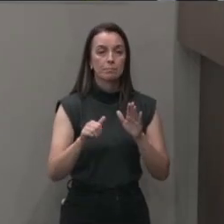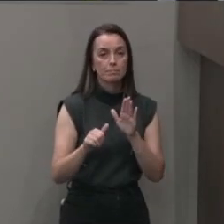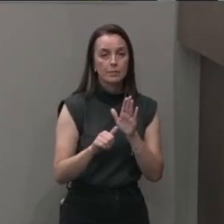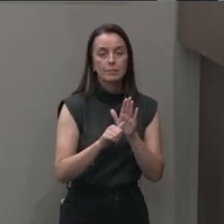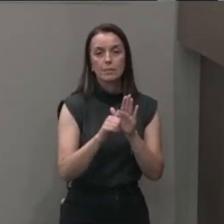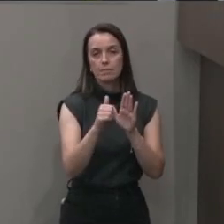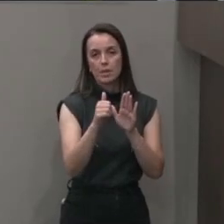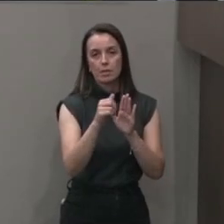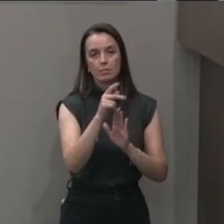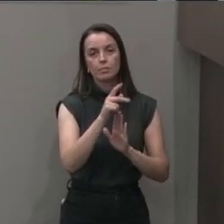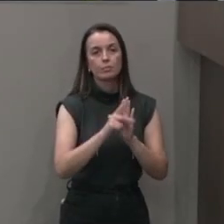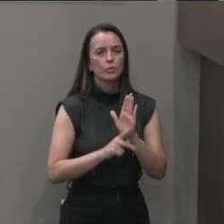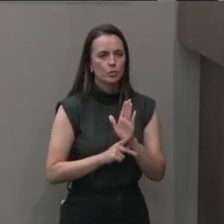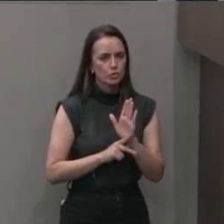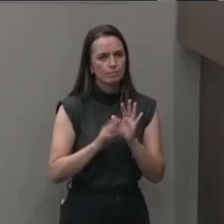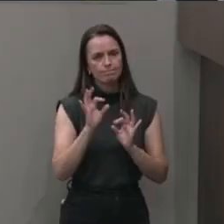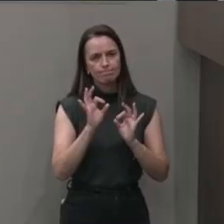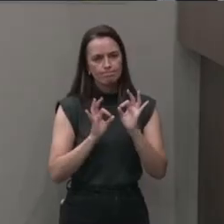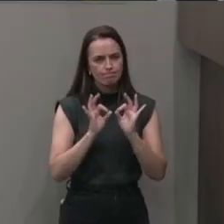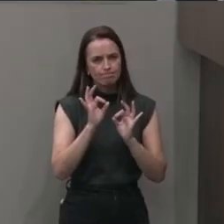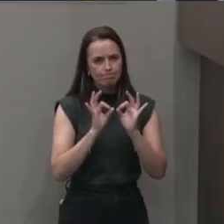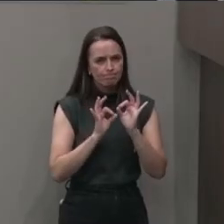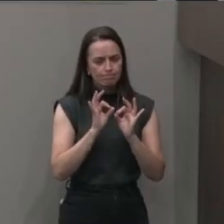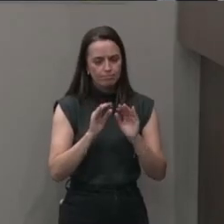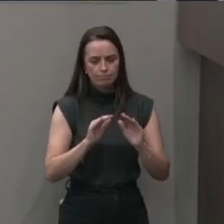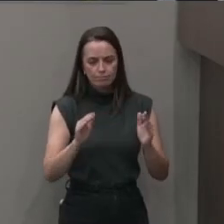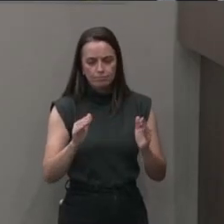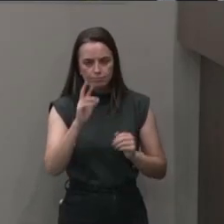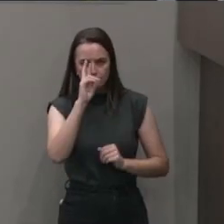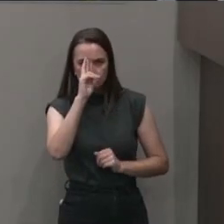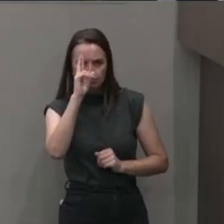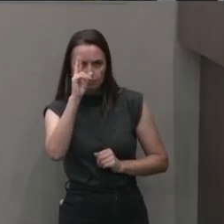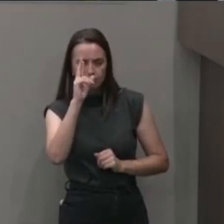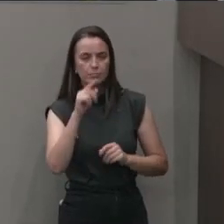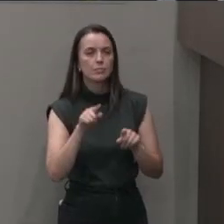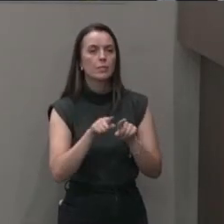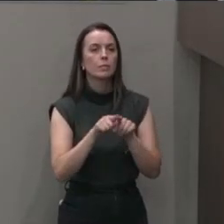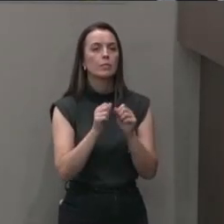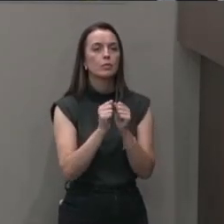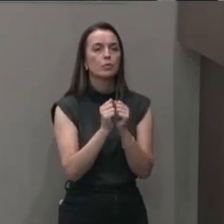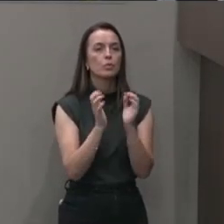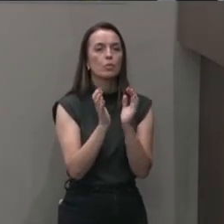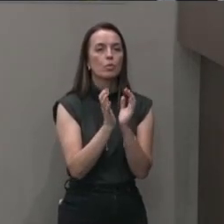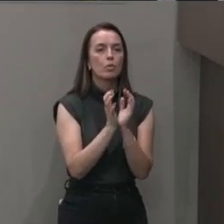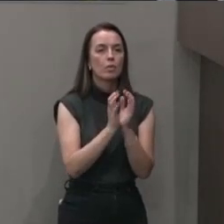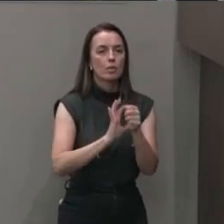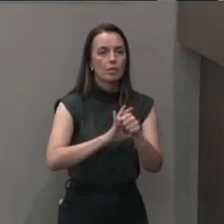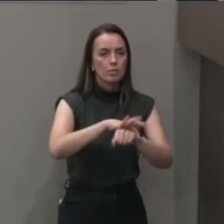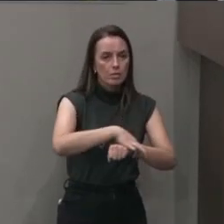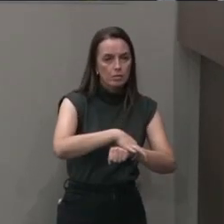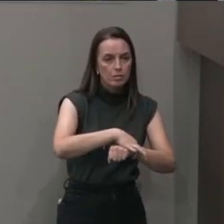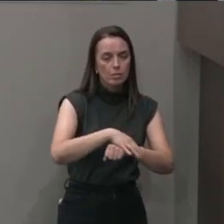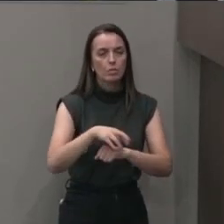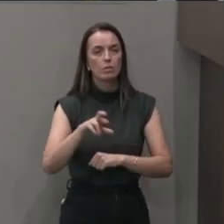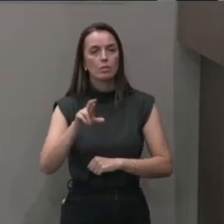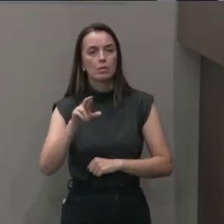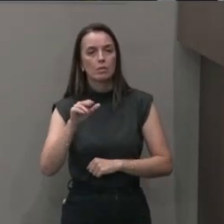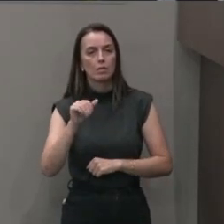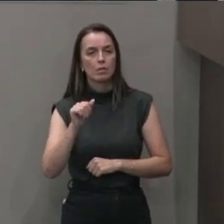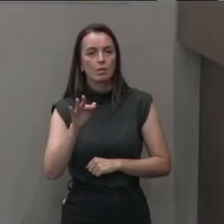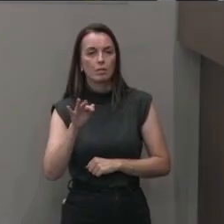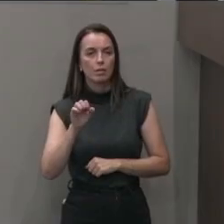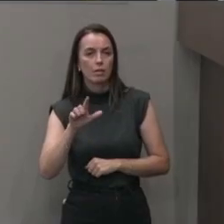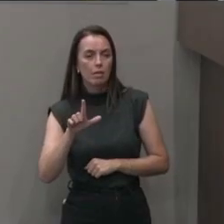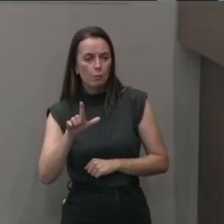primeiramente, esse projeto foi construído pela mesa diretora, colega Iriel também, vereador Rafael Colucci. O ano passado fomos procurados